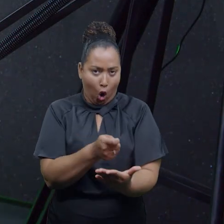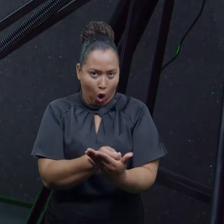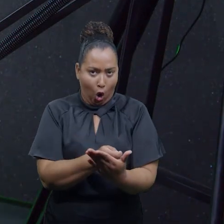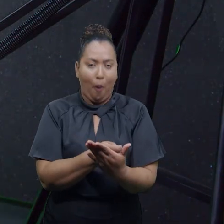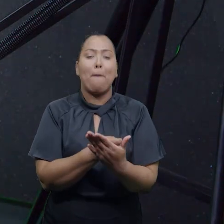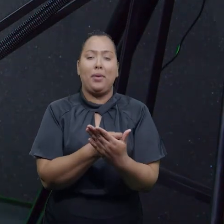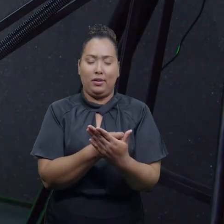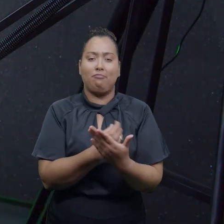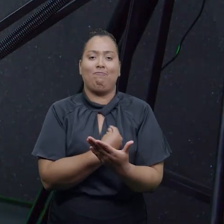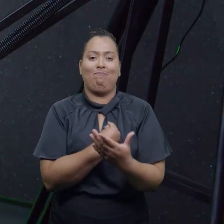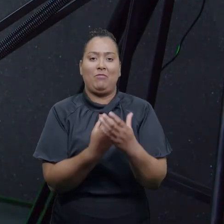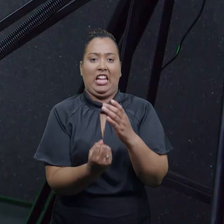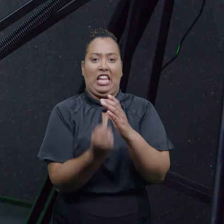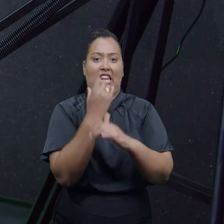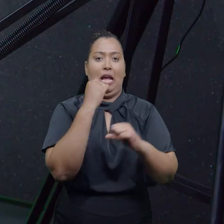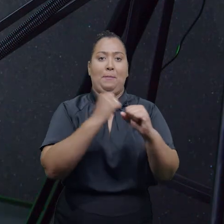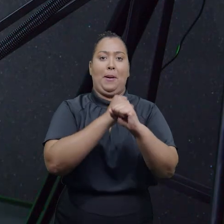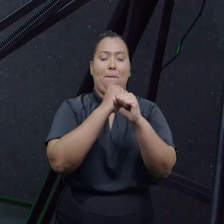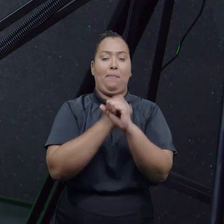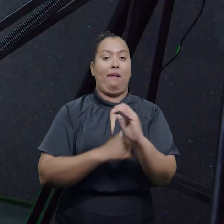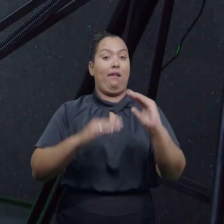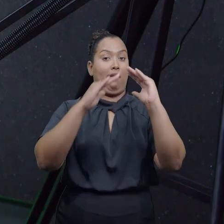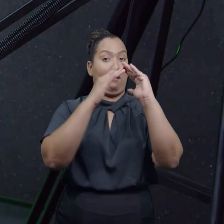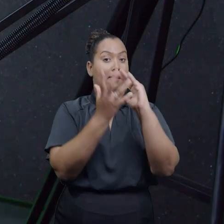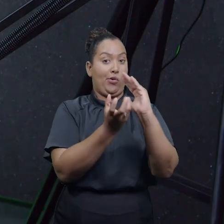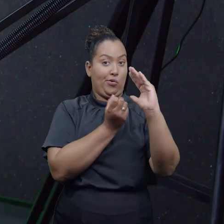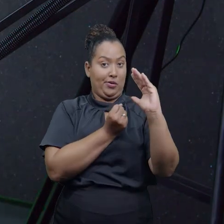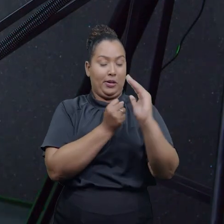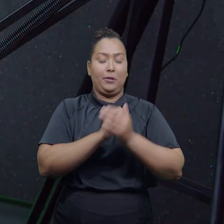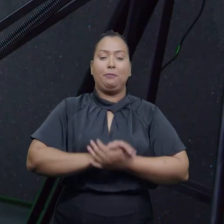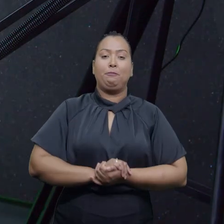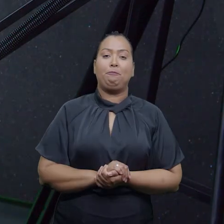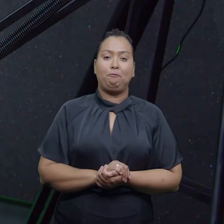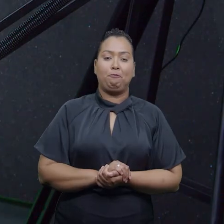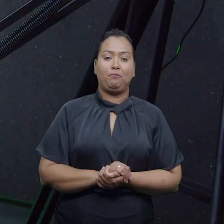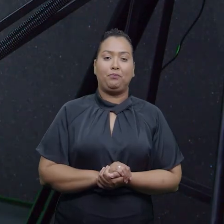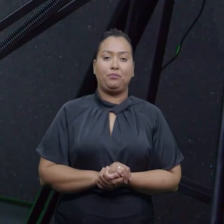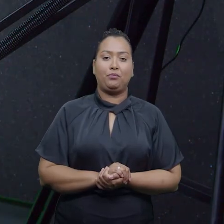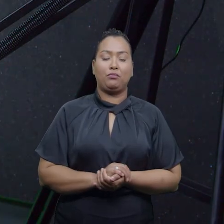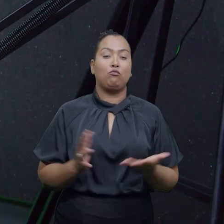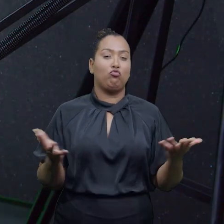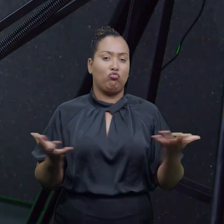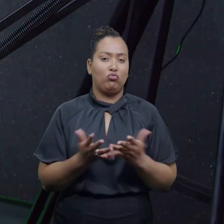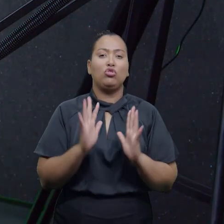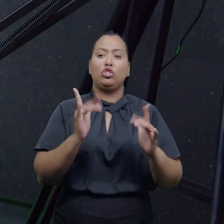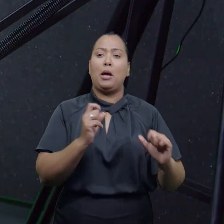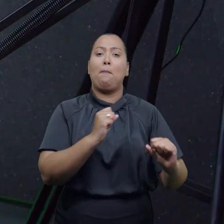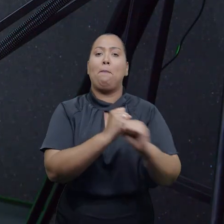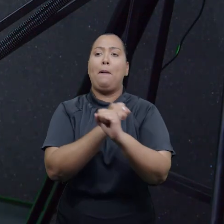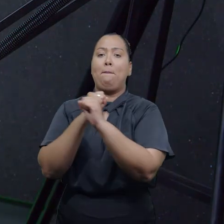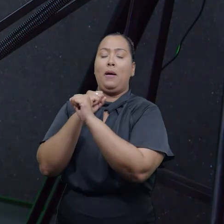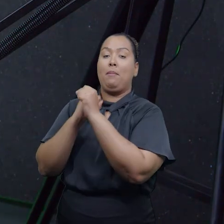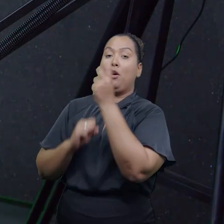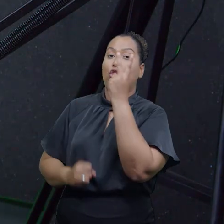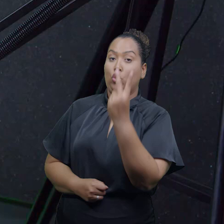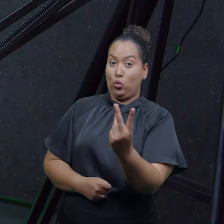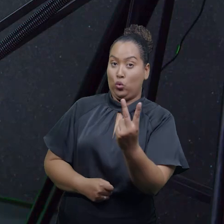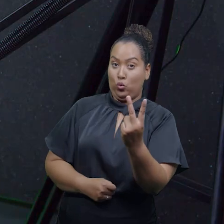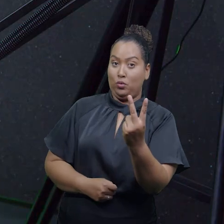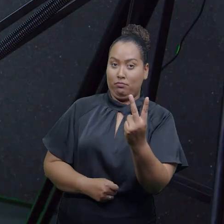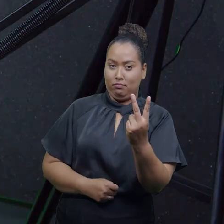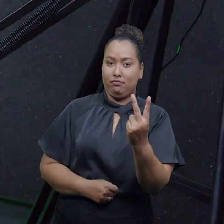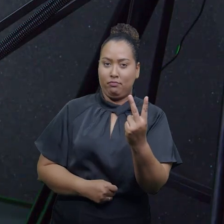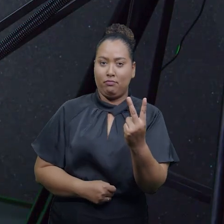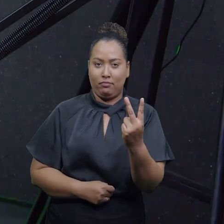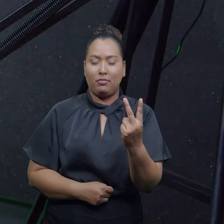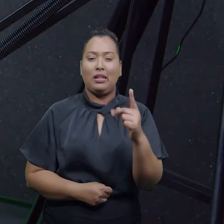prevê a existência aqui em Goiânia dessas casas de acolhida. E hoje nós temos 2 casas aqui em Goiânia, né?